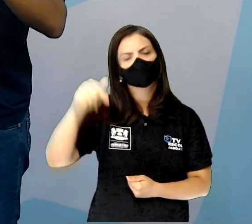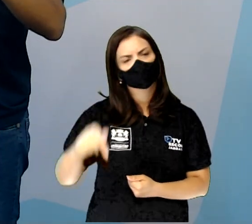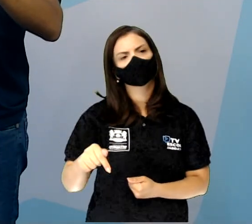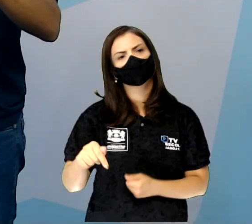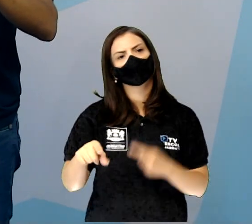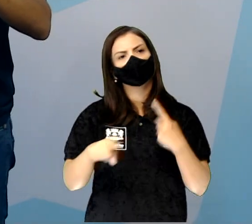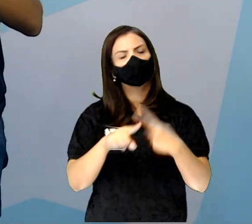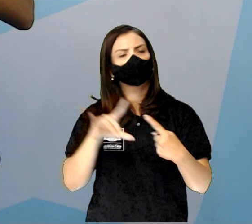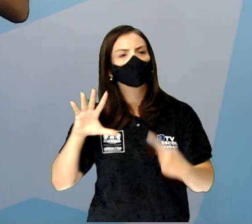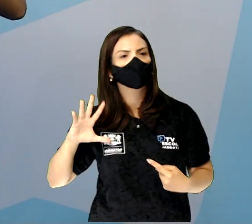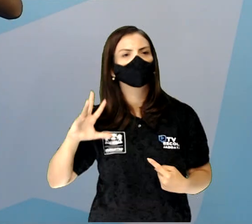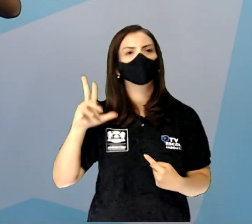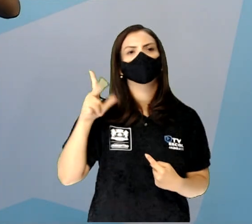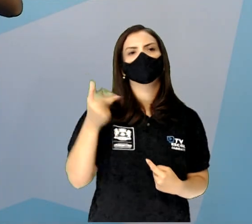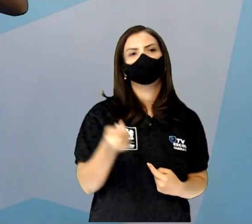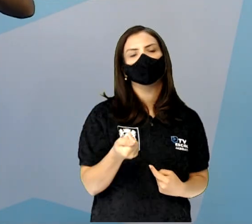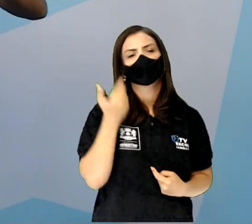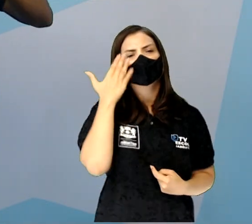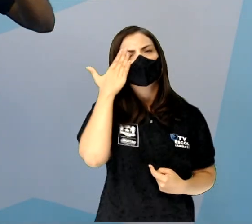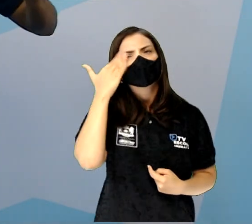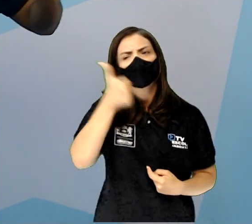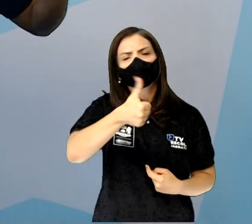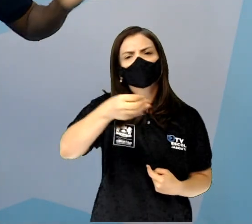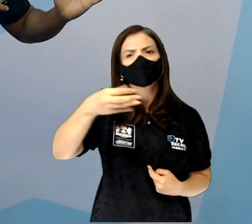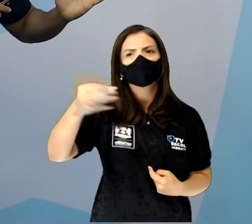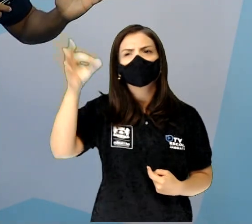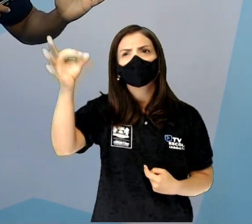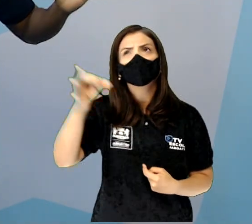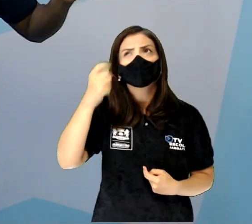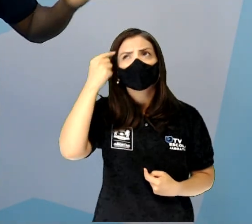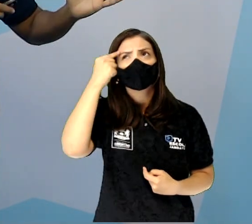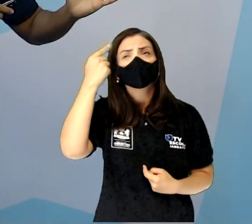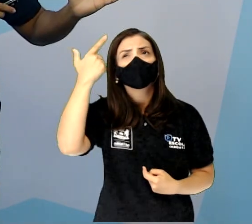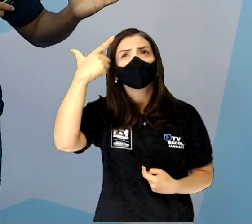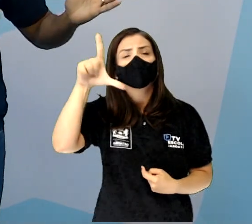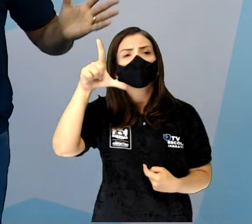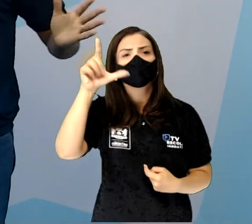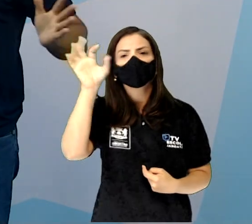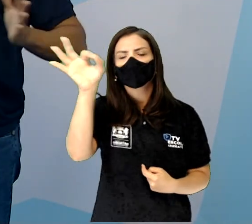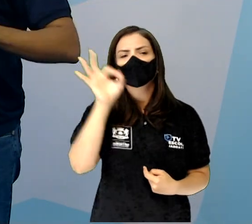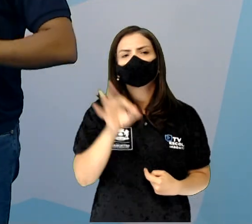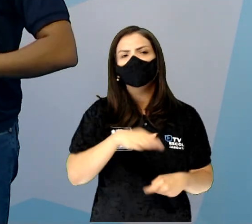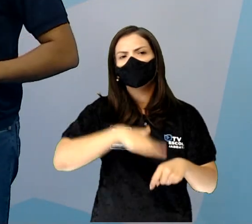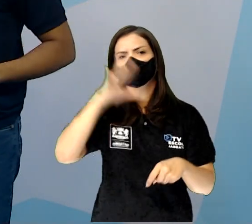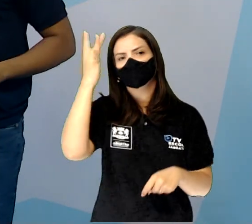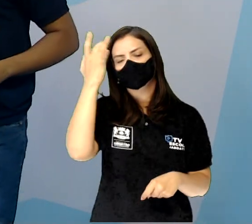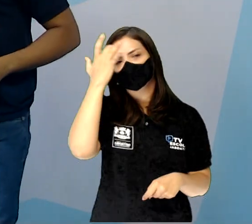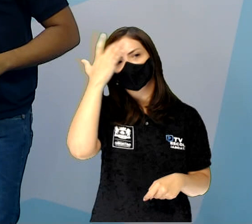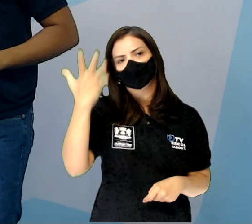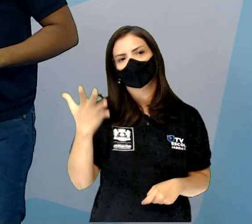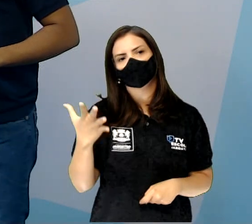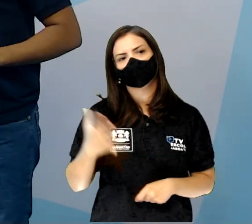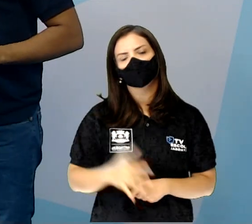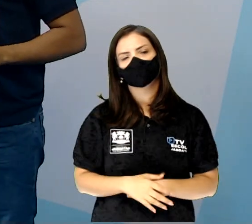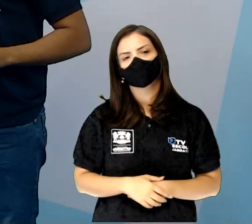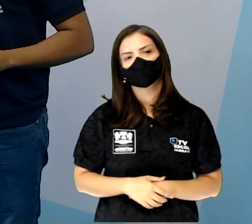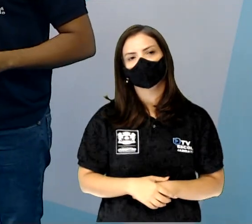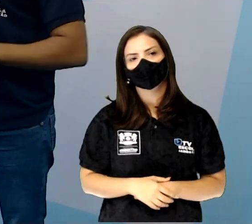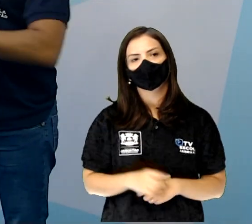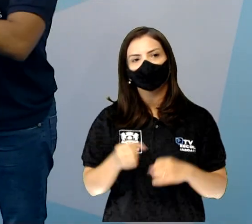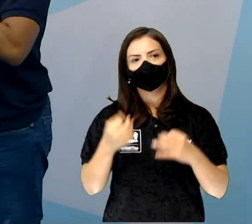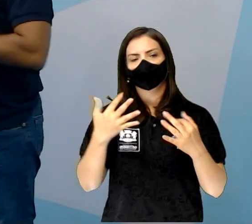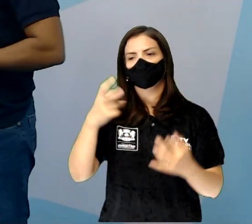Sabendo 100%, você consegue imaginar algumas outras porcentagens muito mais fácil. Vejam, quanto